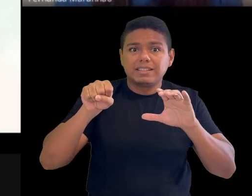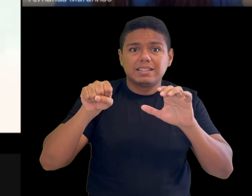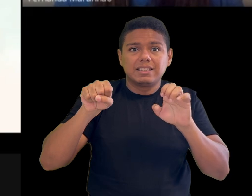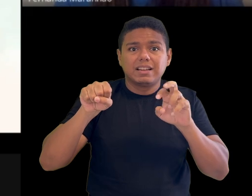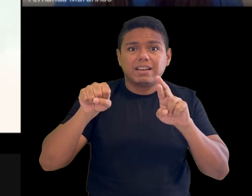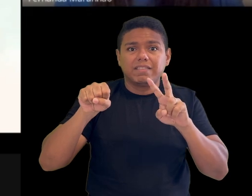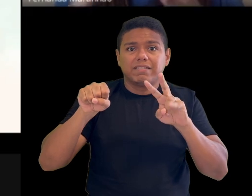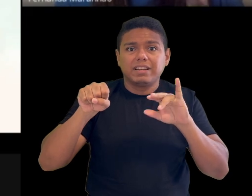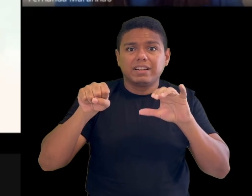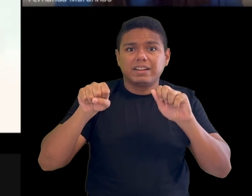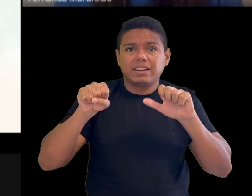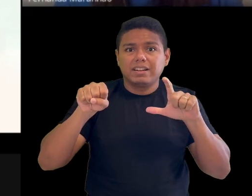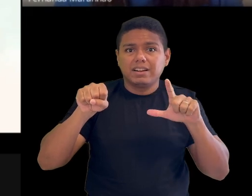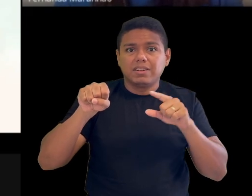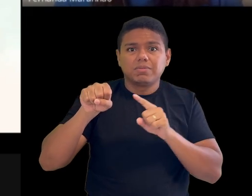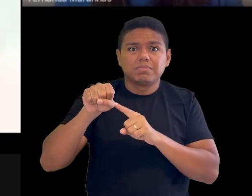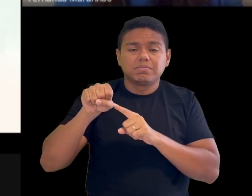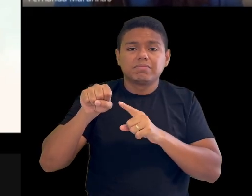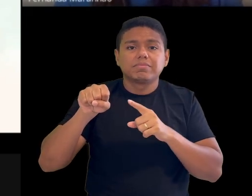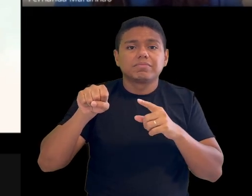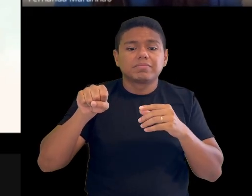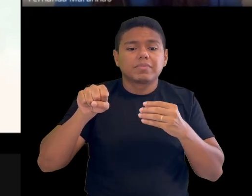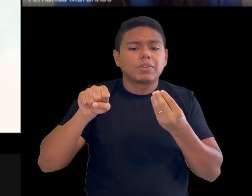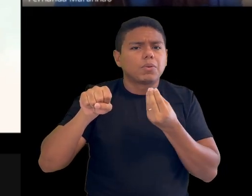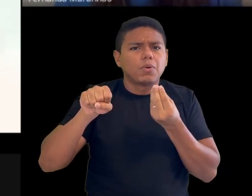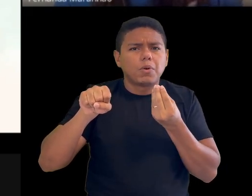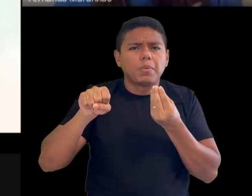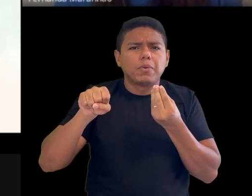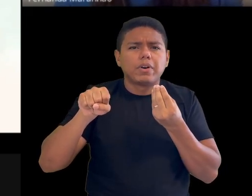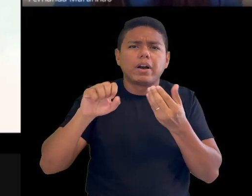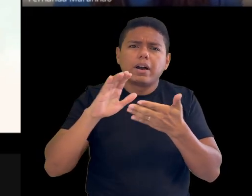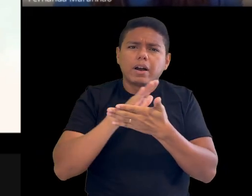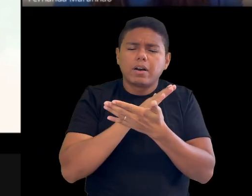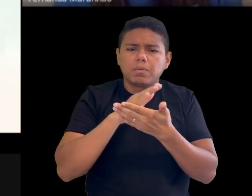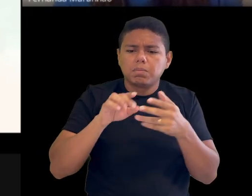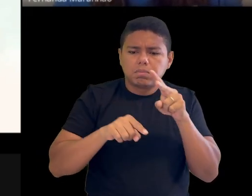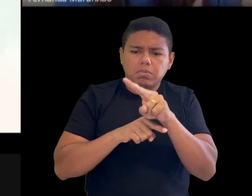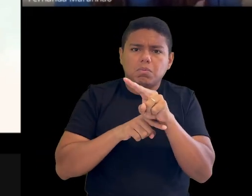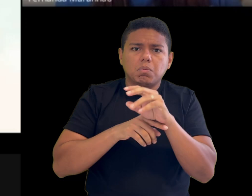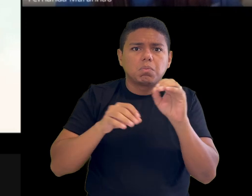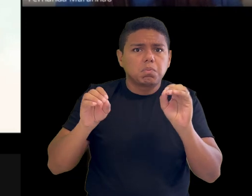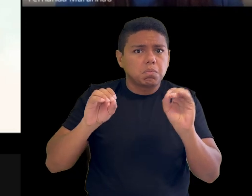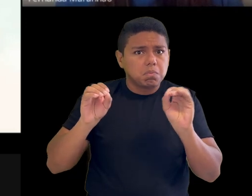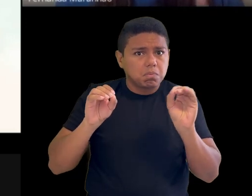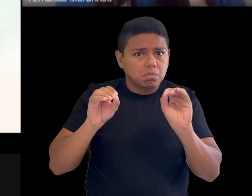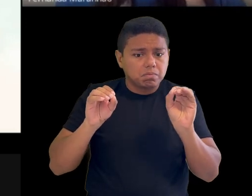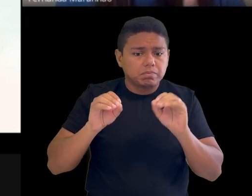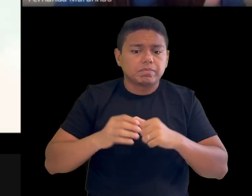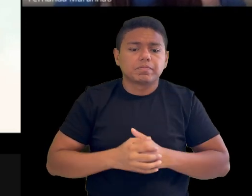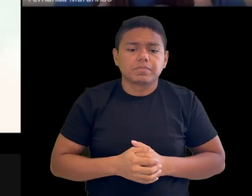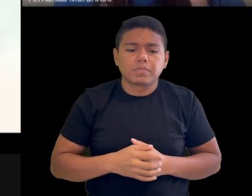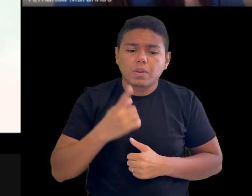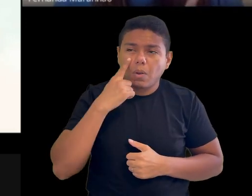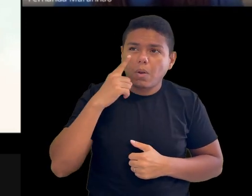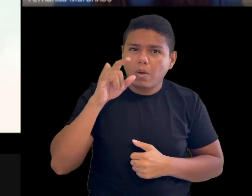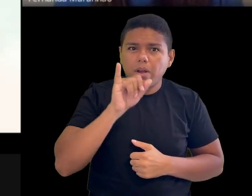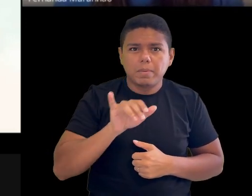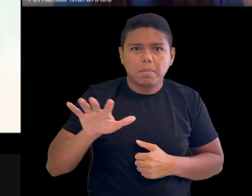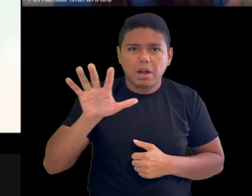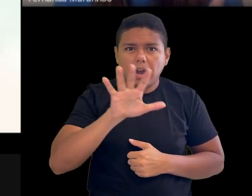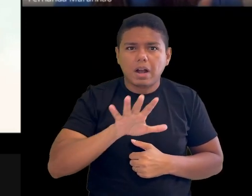vasos estarem descobertos, desprotegidos à frente do orifício cervical interno? Usualmente, quando temos também uma placenta